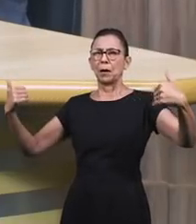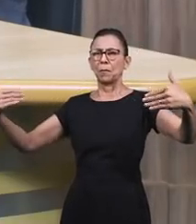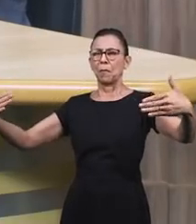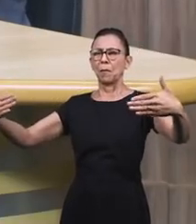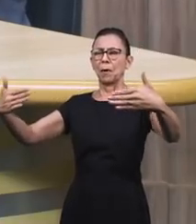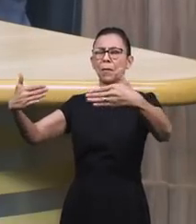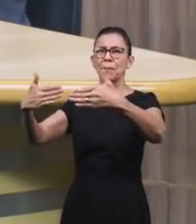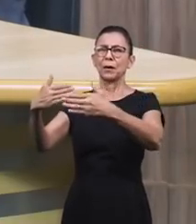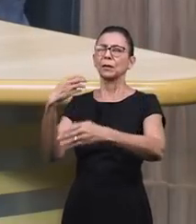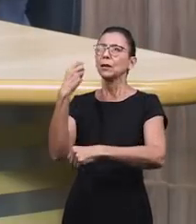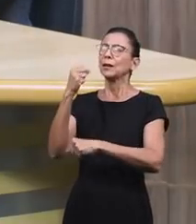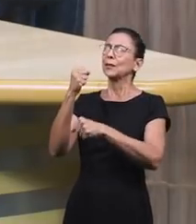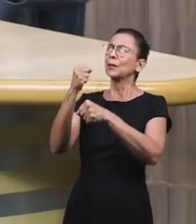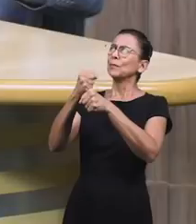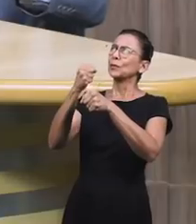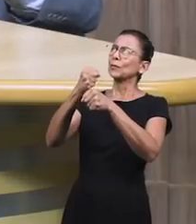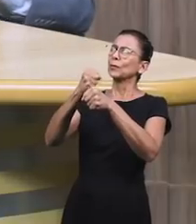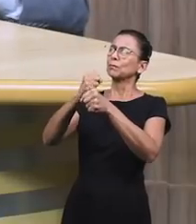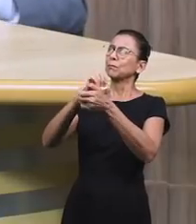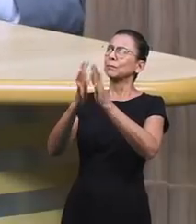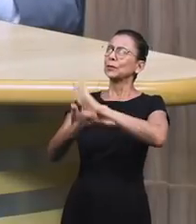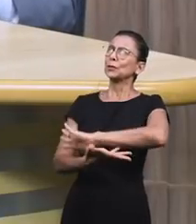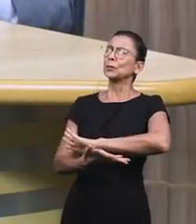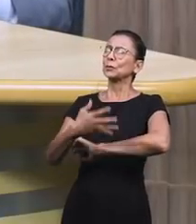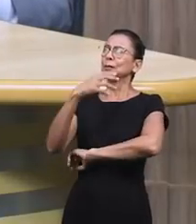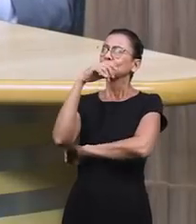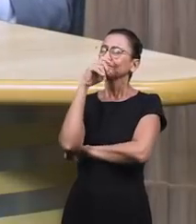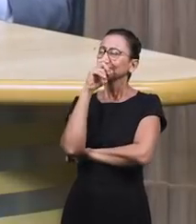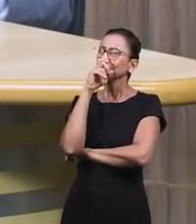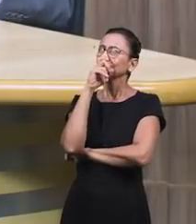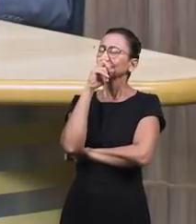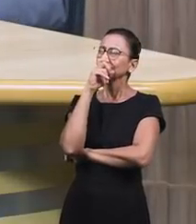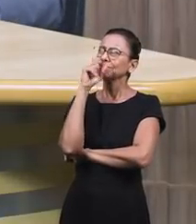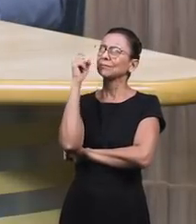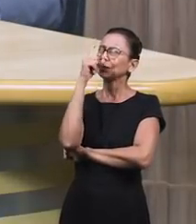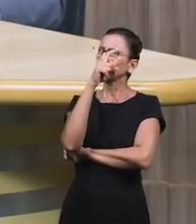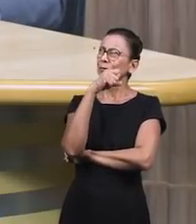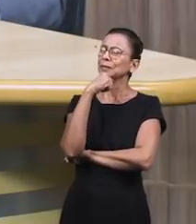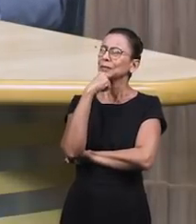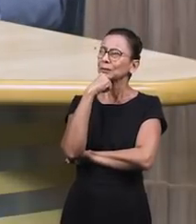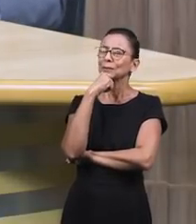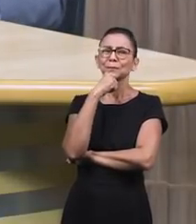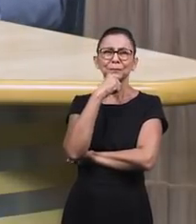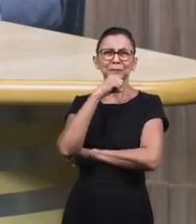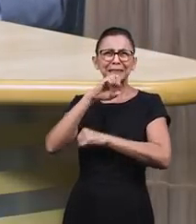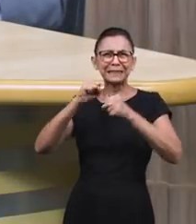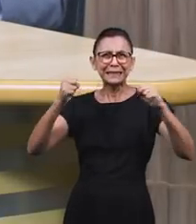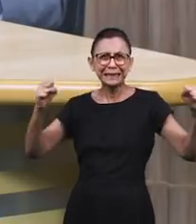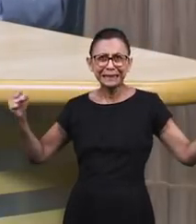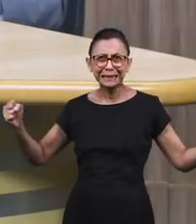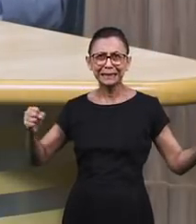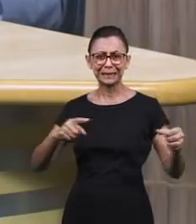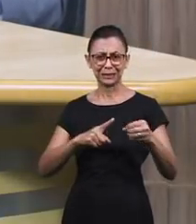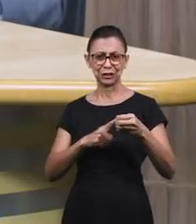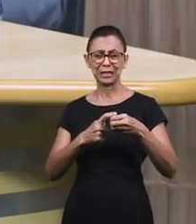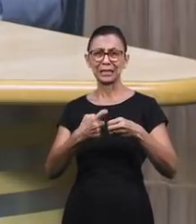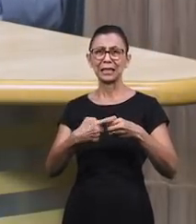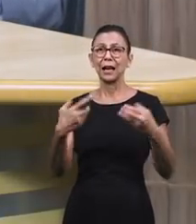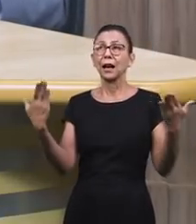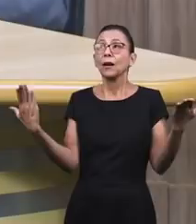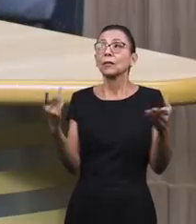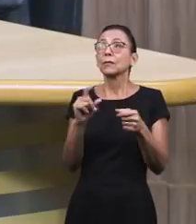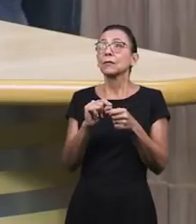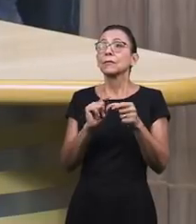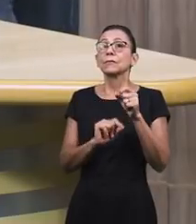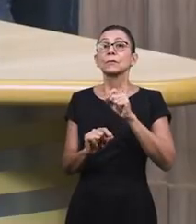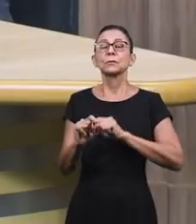um cerco na cidade com tantas nações inimigas em volta, um cerco daquele jeito não tinha condição. E aí ele ficou pensando, o que eu vou fazer